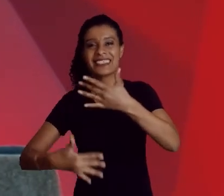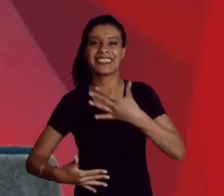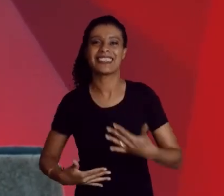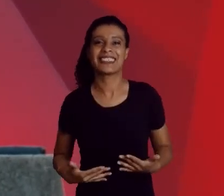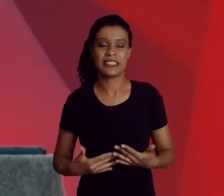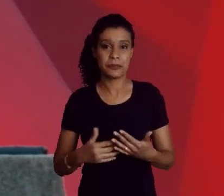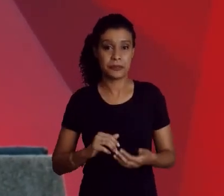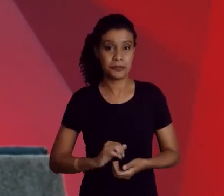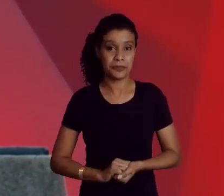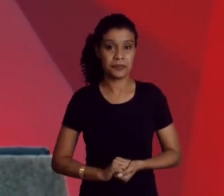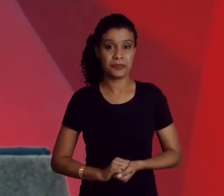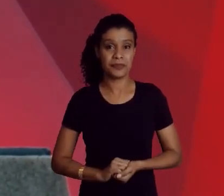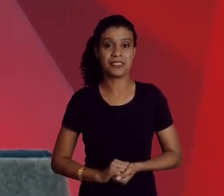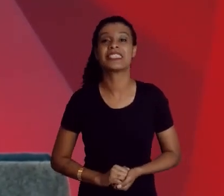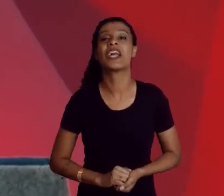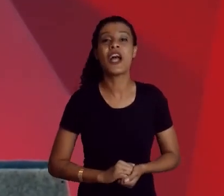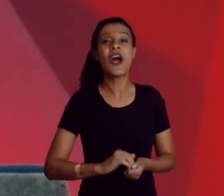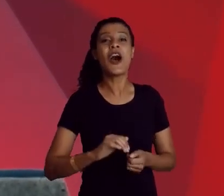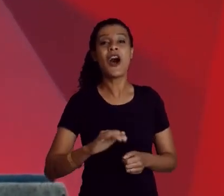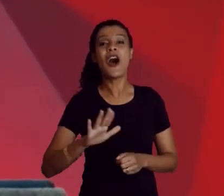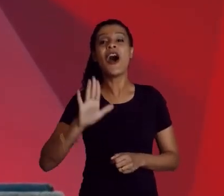Olha lá, ó, falou que vai na sua imersão, pastor. Vem,